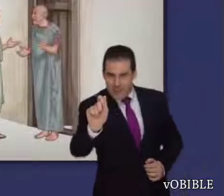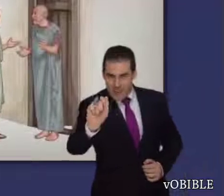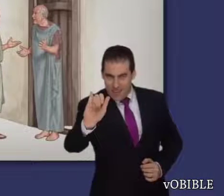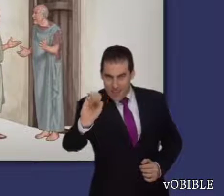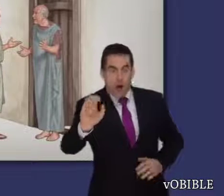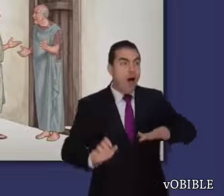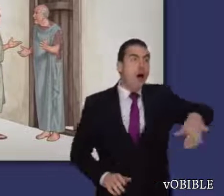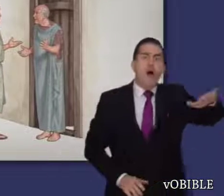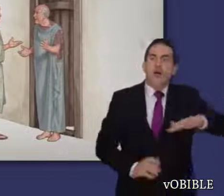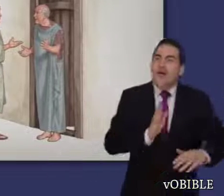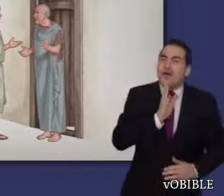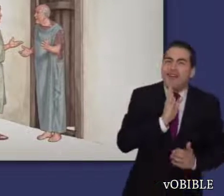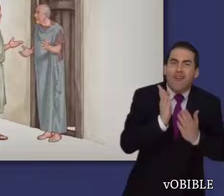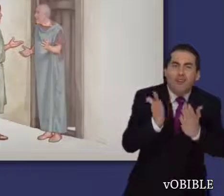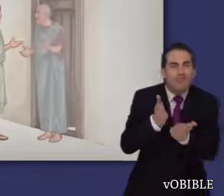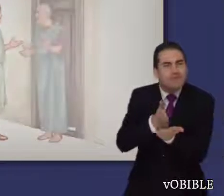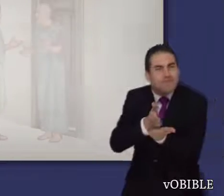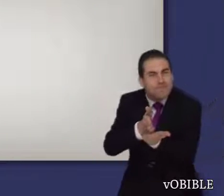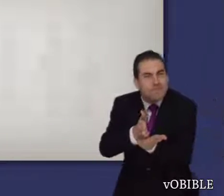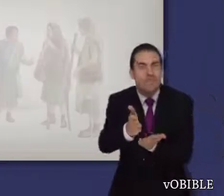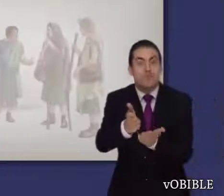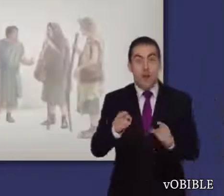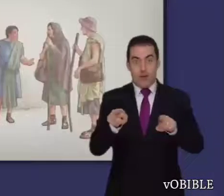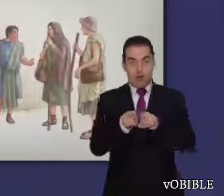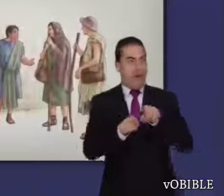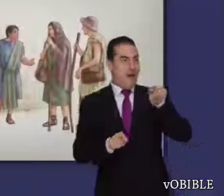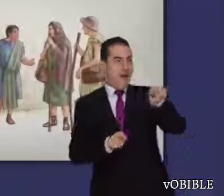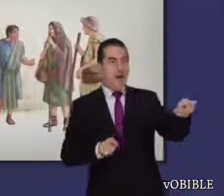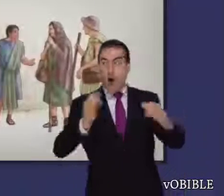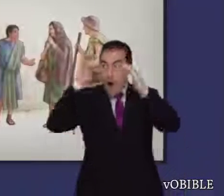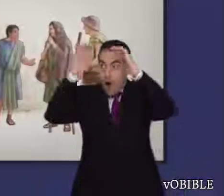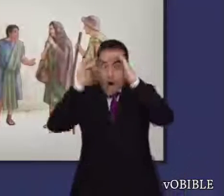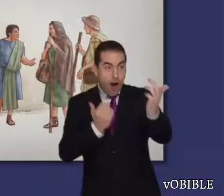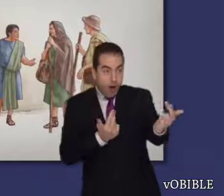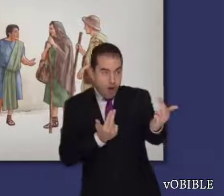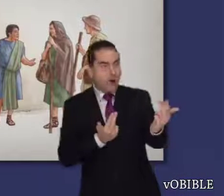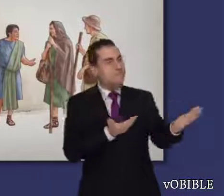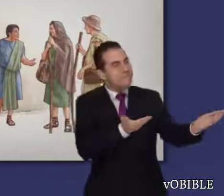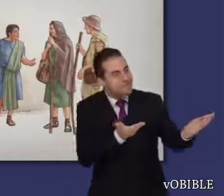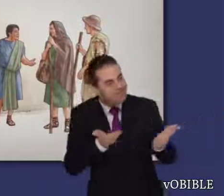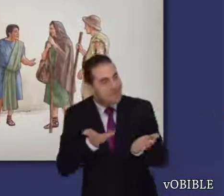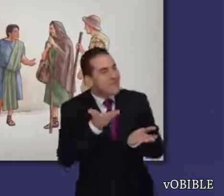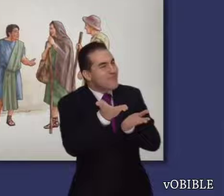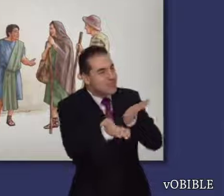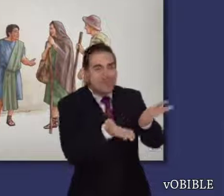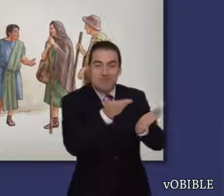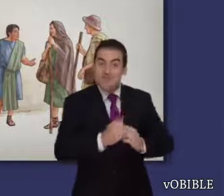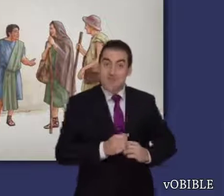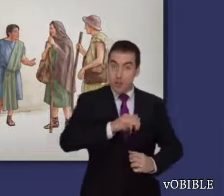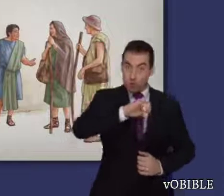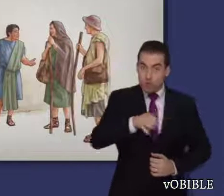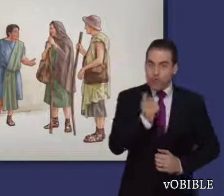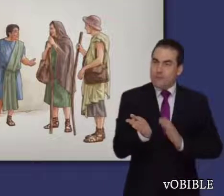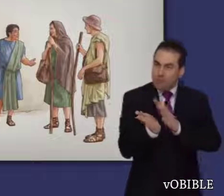Gaio era conhecido como um servo fiel de Deus, que recebia bem os irmãos que vinham visitar a congregação. O apóstolo